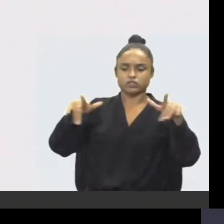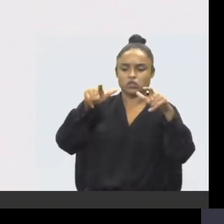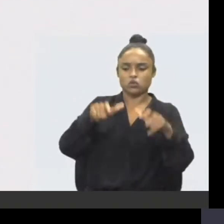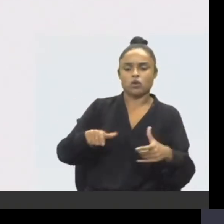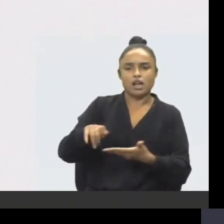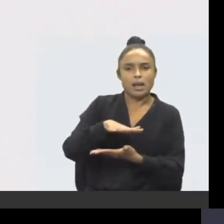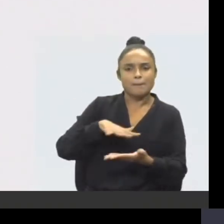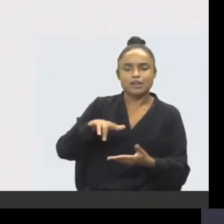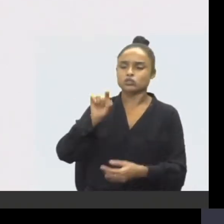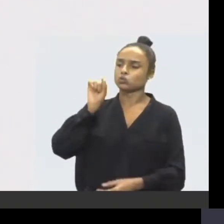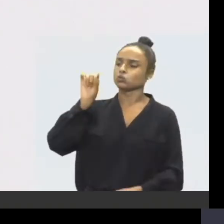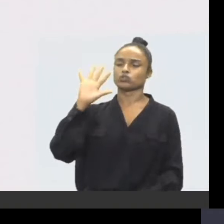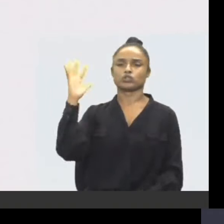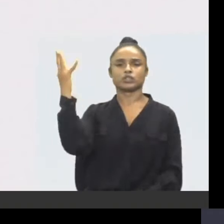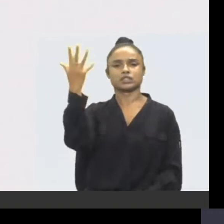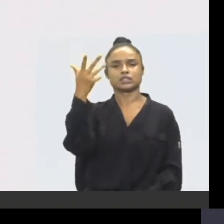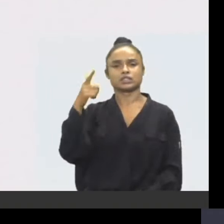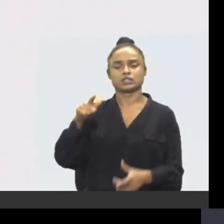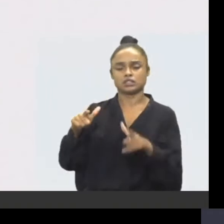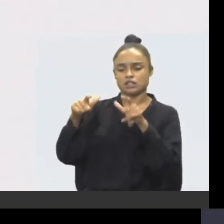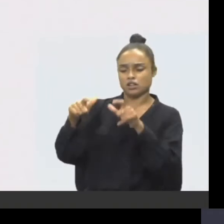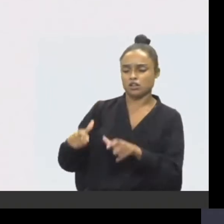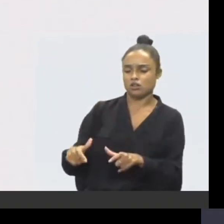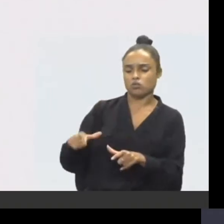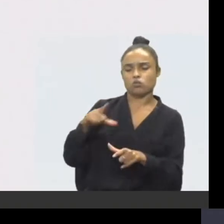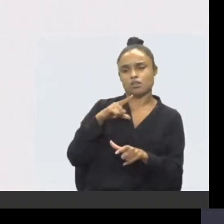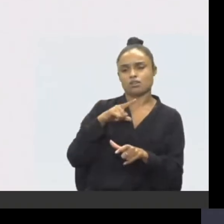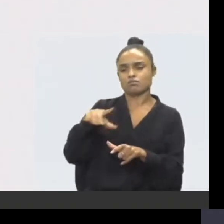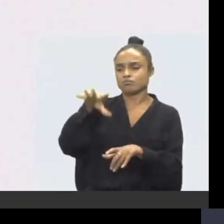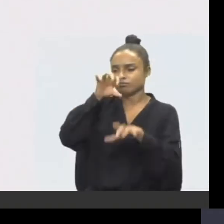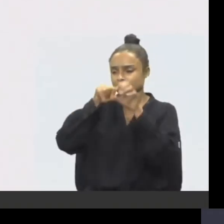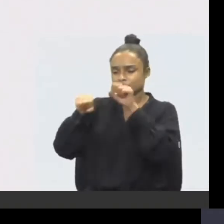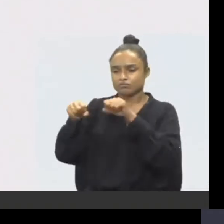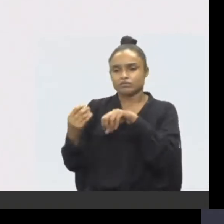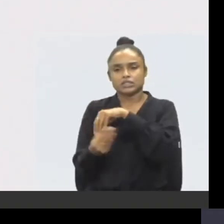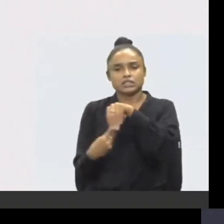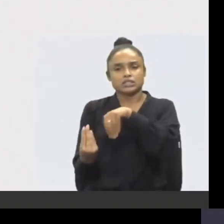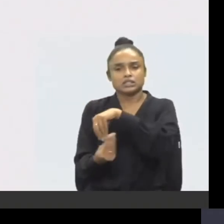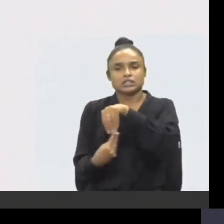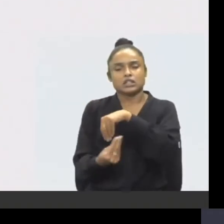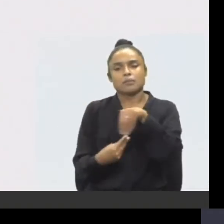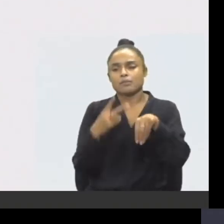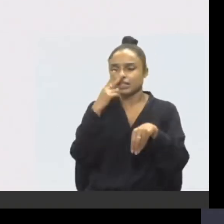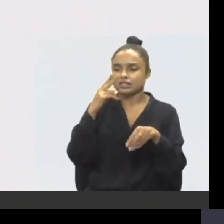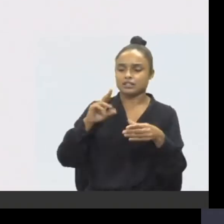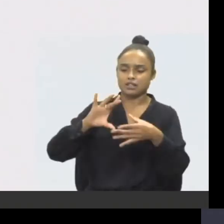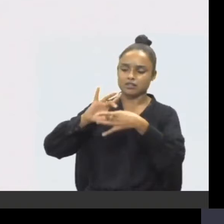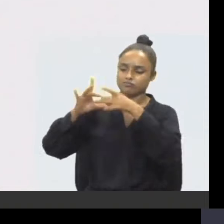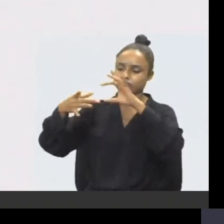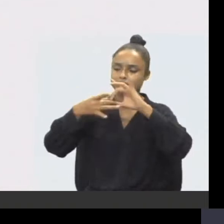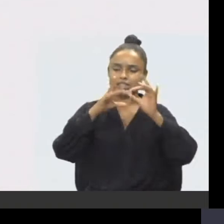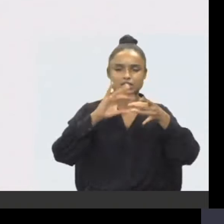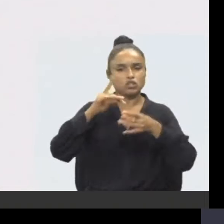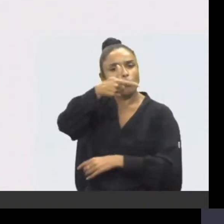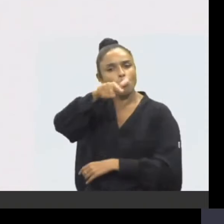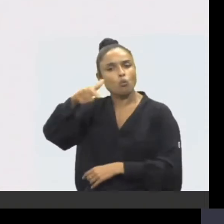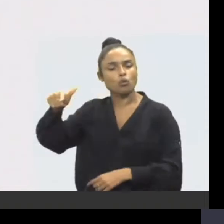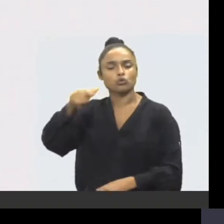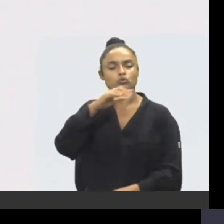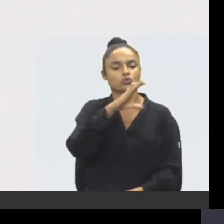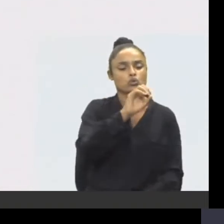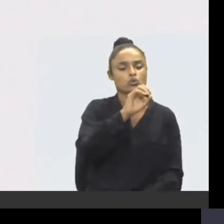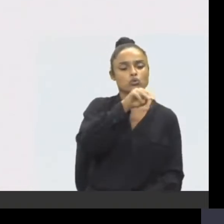nitrofenilhidrazina na forma de composto sólido vai estar reagindo com esses vapores desses compostos. Então nós vamos pesar essa quantidade com